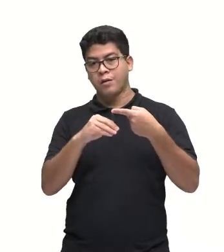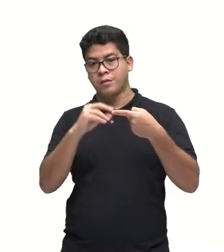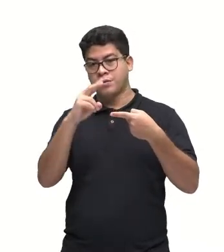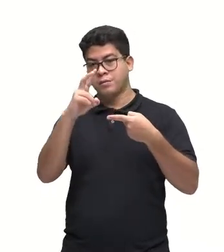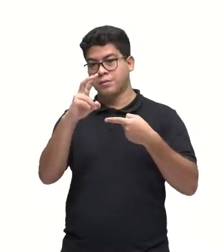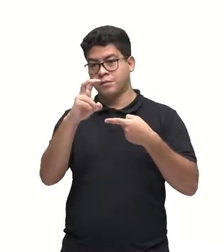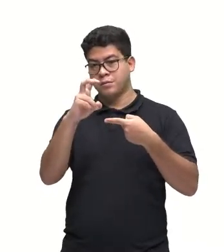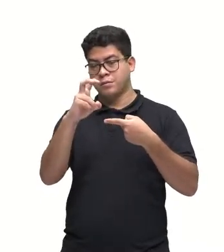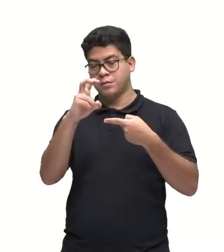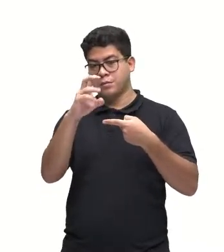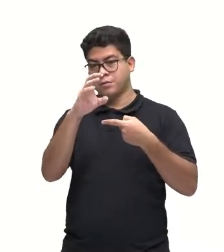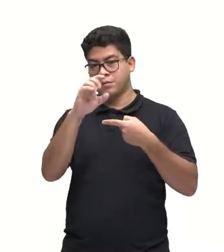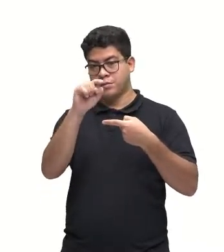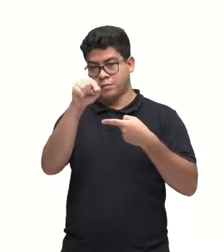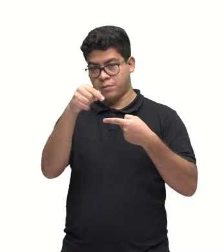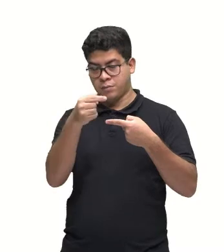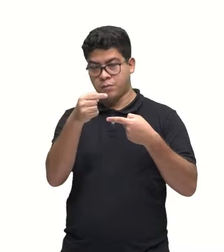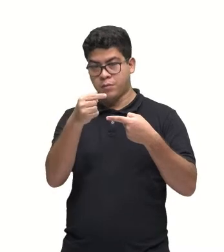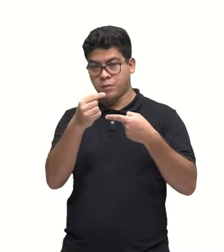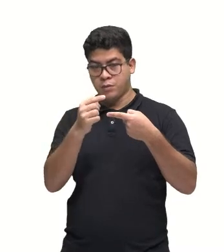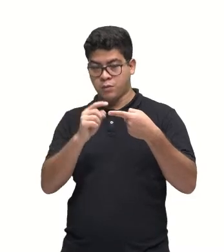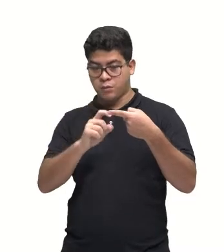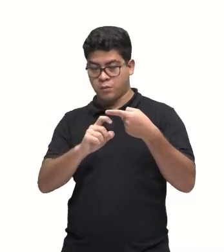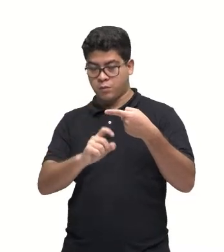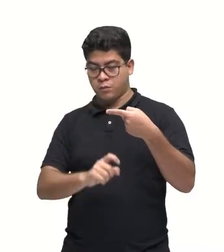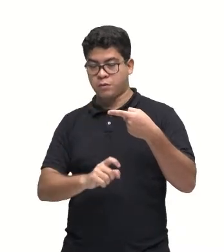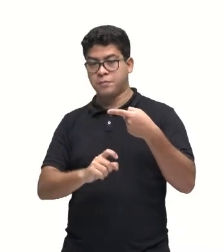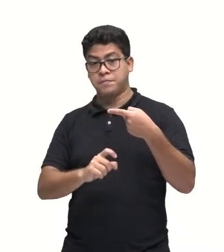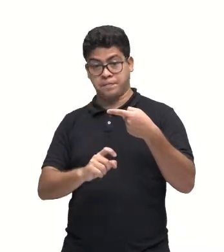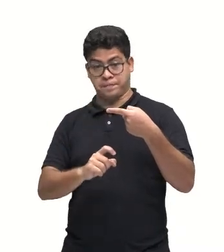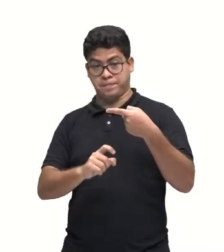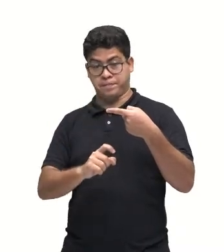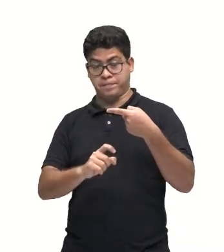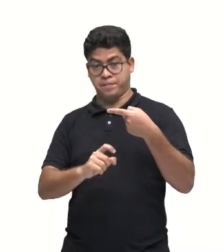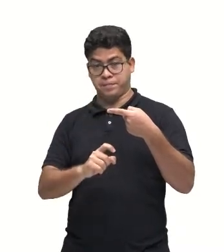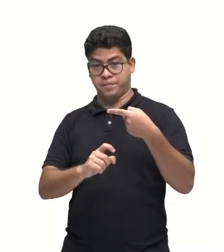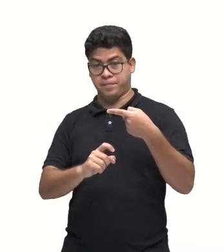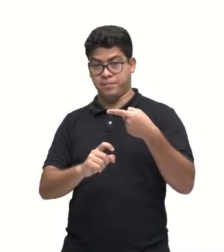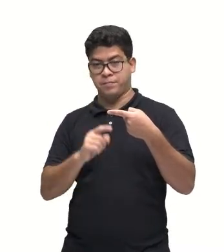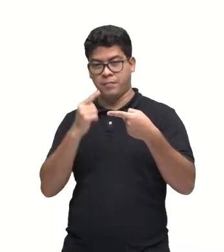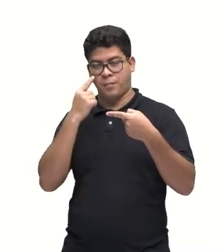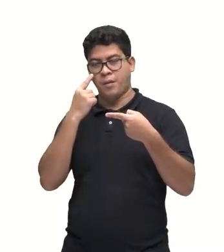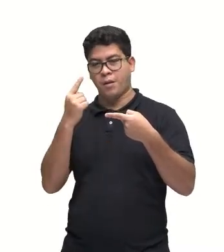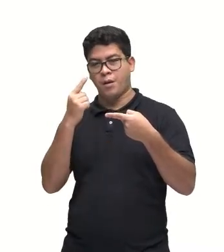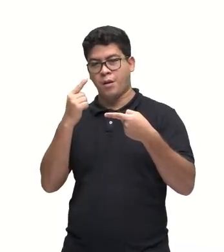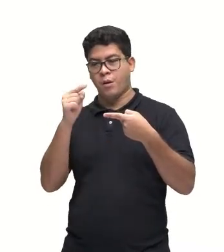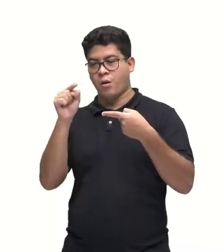sobre x igual, multiplicamos aqui numerador por numerador,